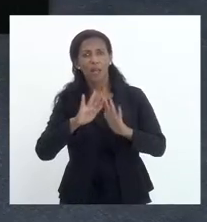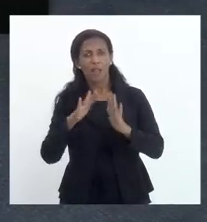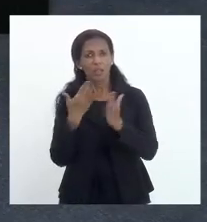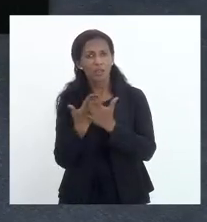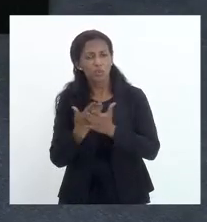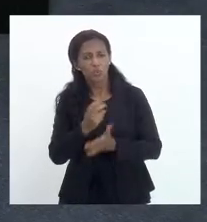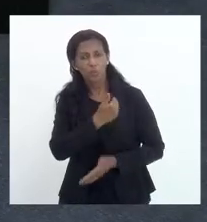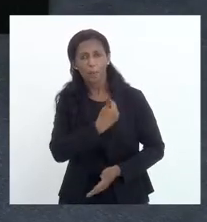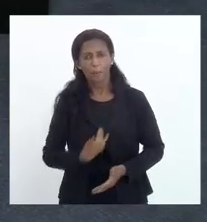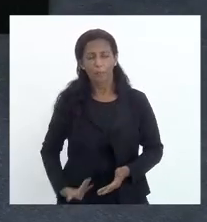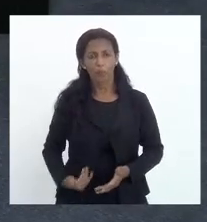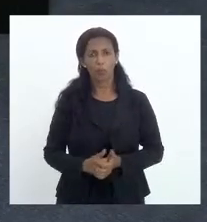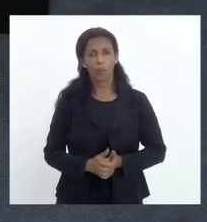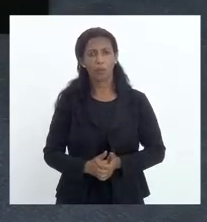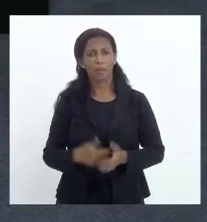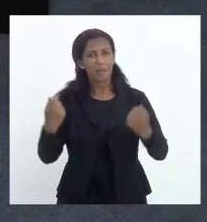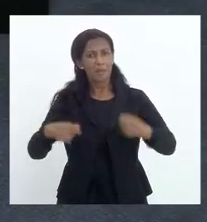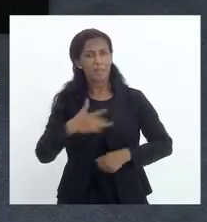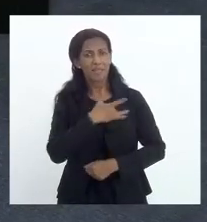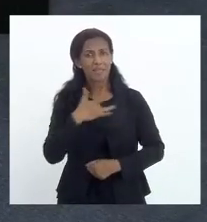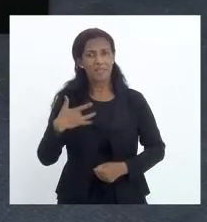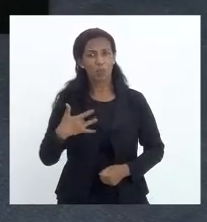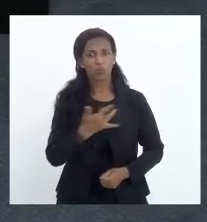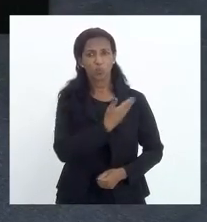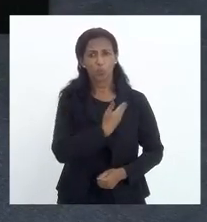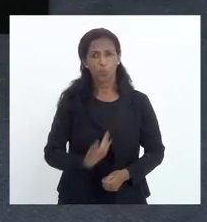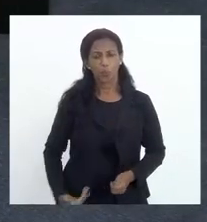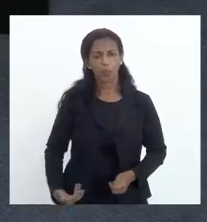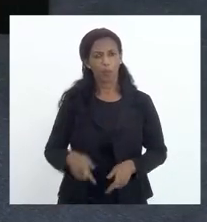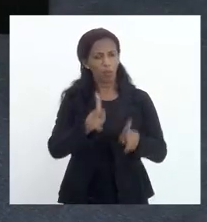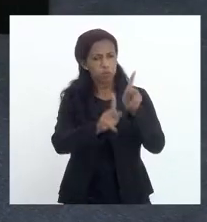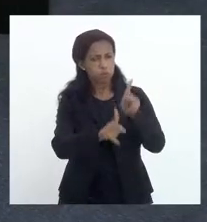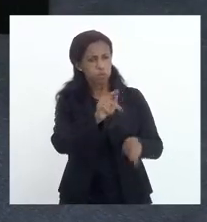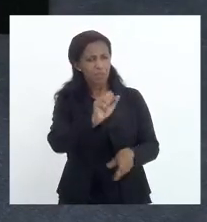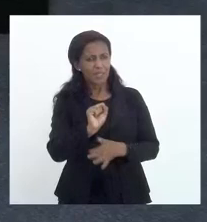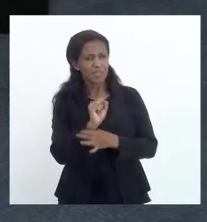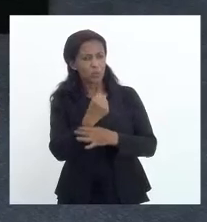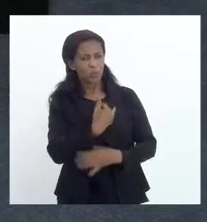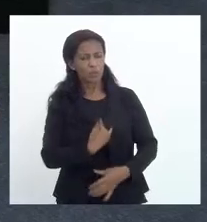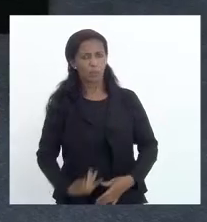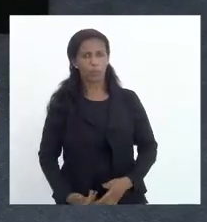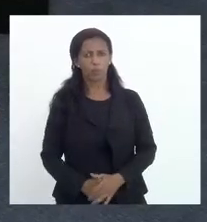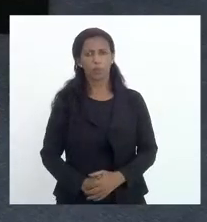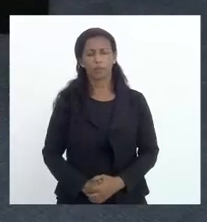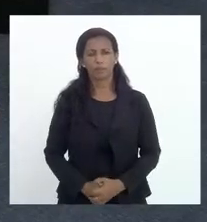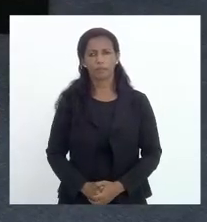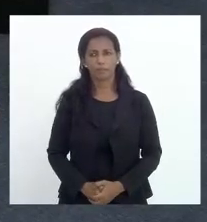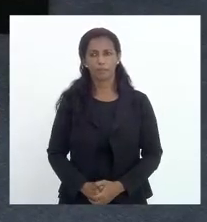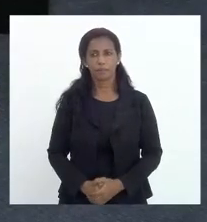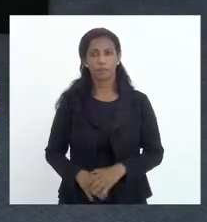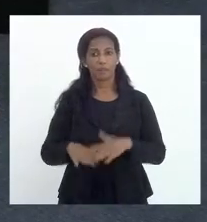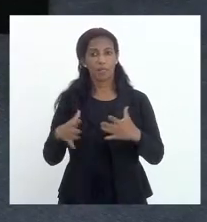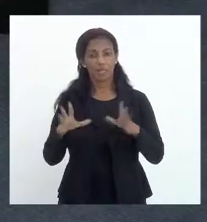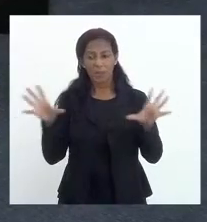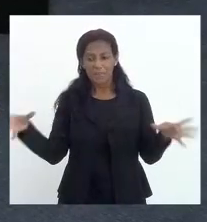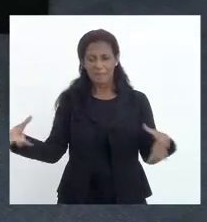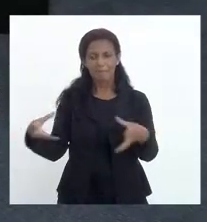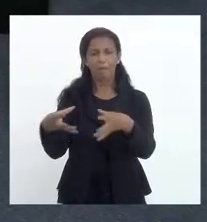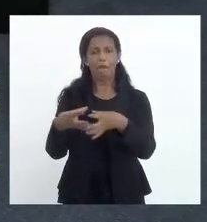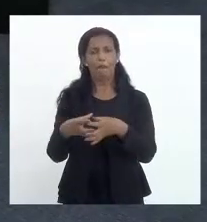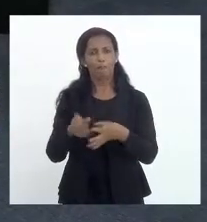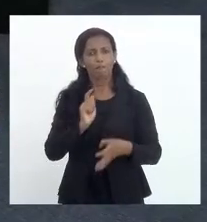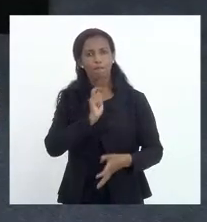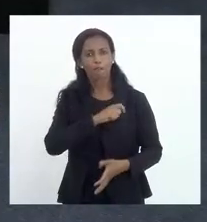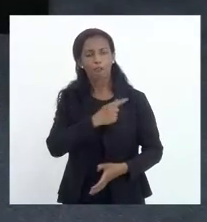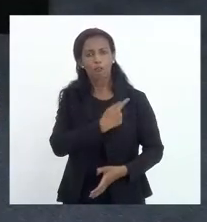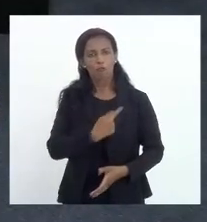a população que depende da saúde pública e a população que depende da segurança pública. Então, esse pacote de maldade